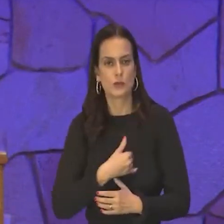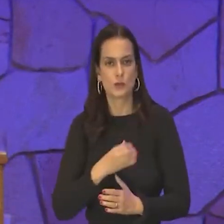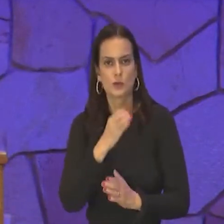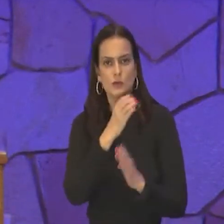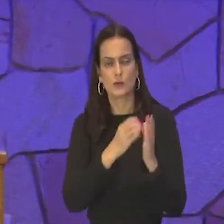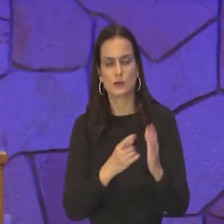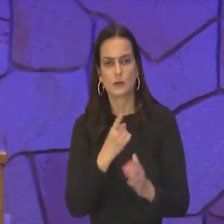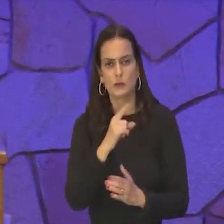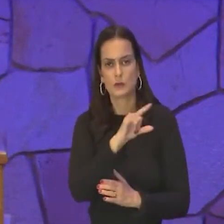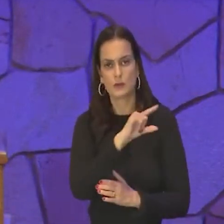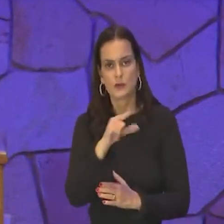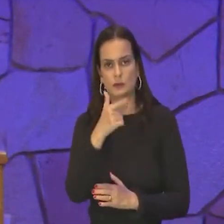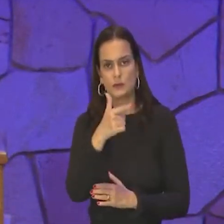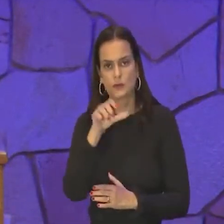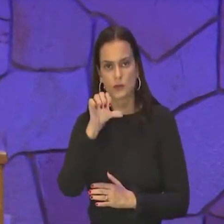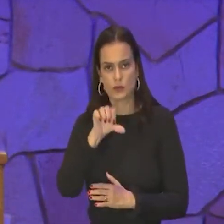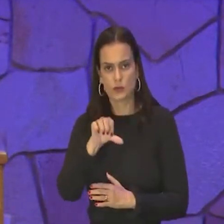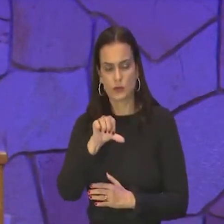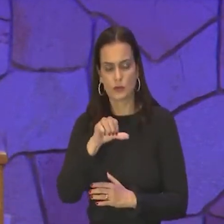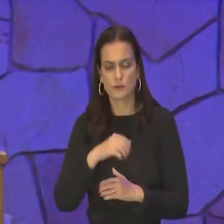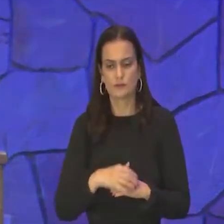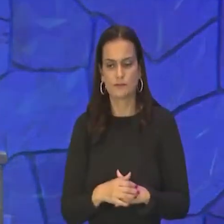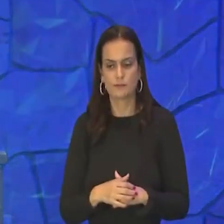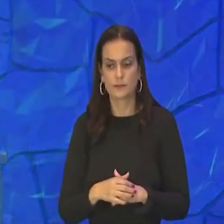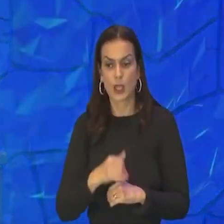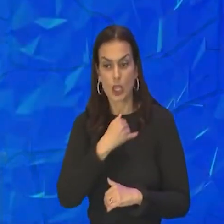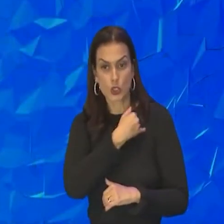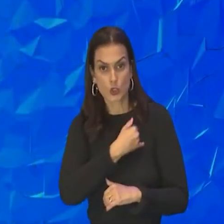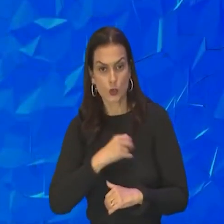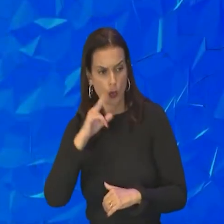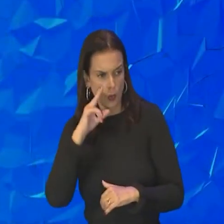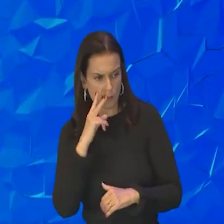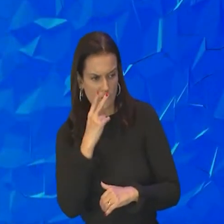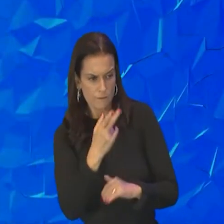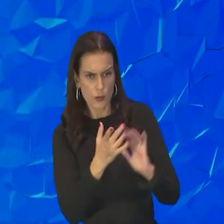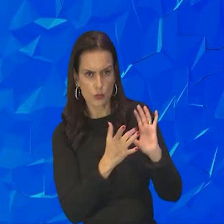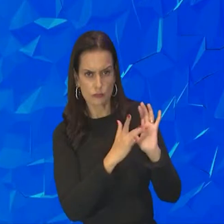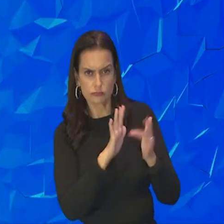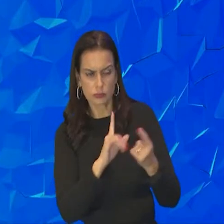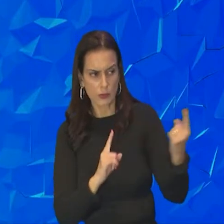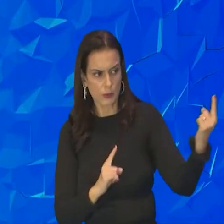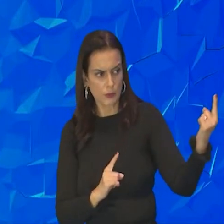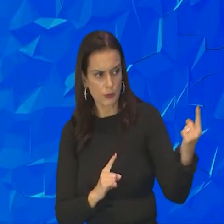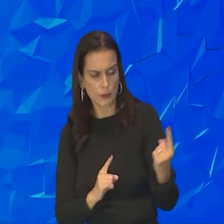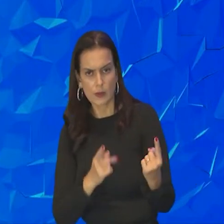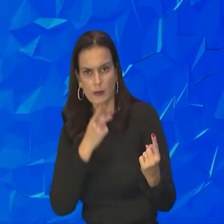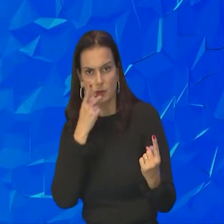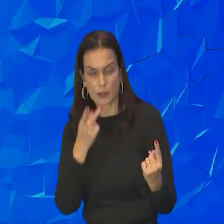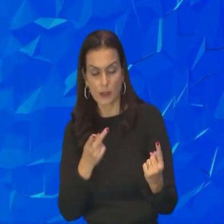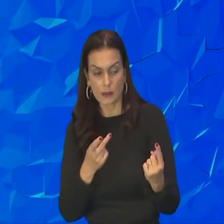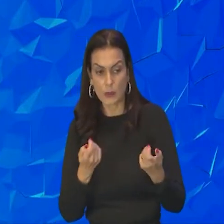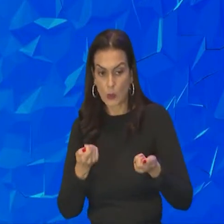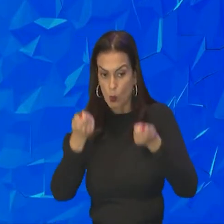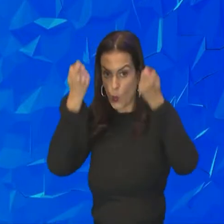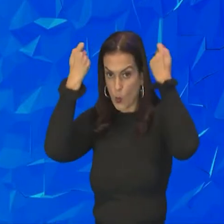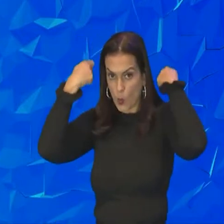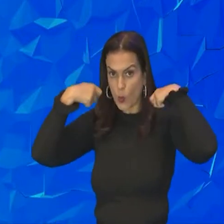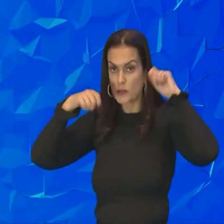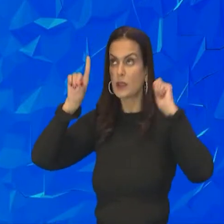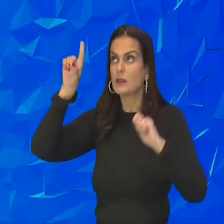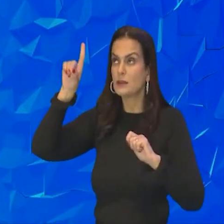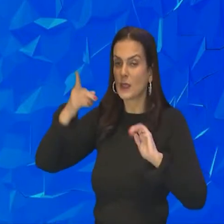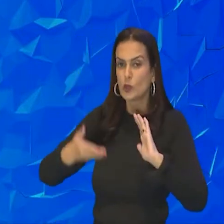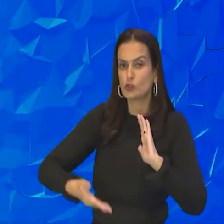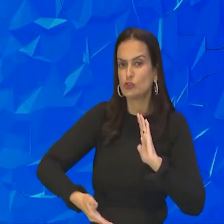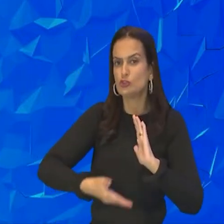verso 29. No dia seguinte viu João a Jesus que vinha para ele e disse: eis o Cordeiro de Deus que tira o